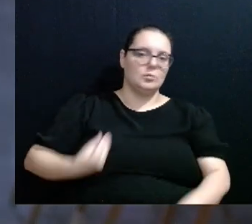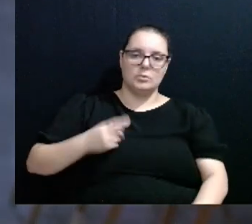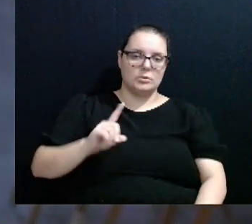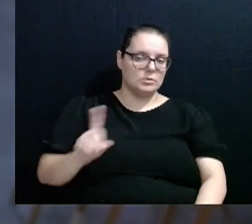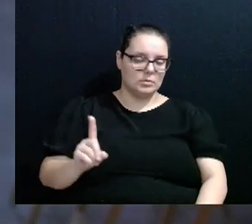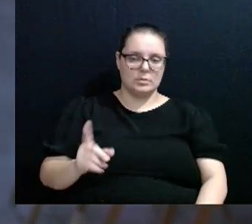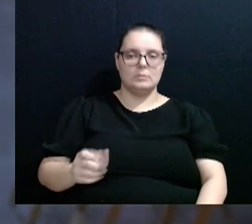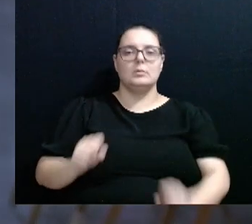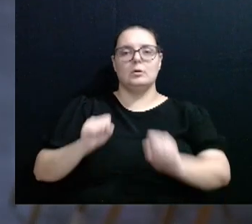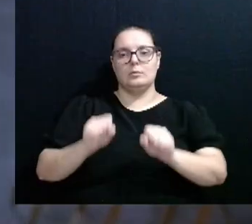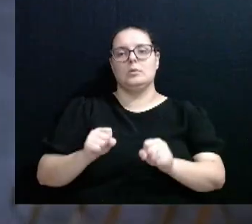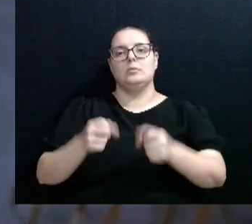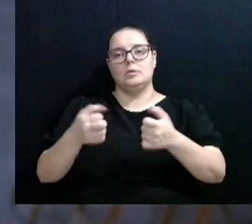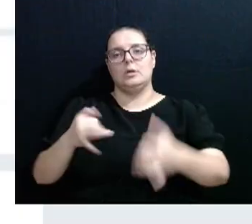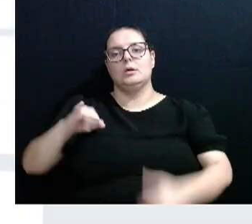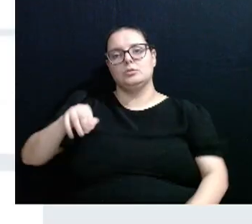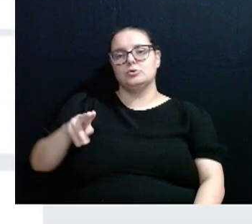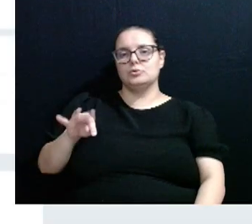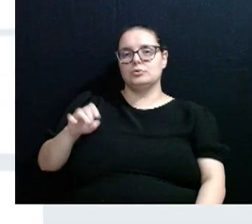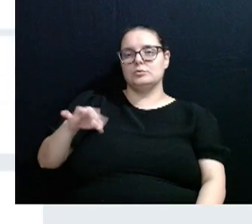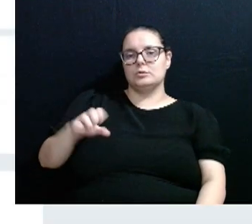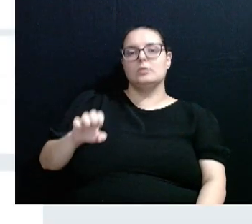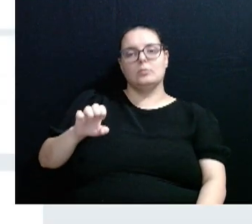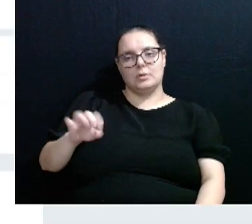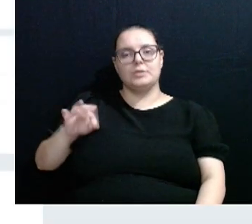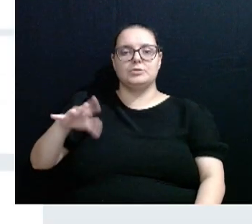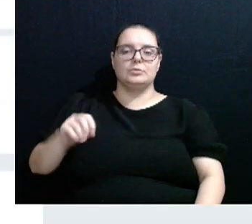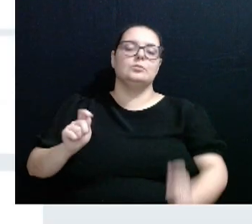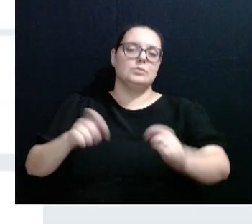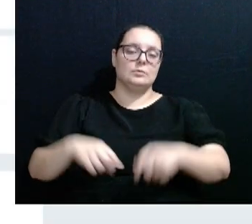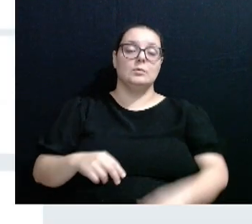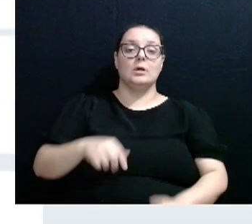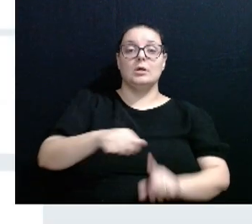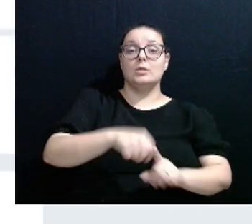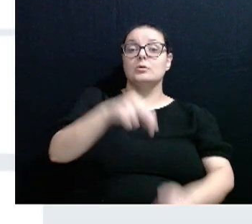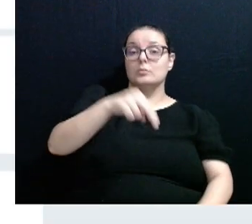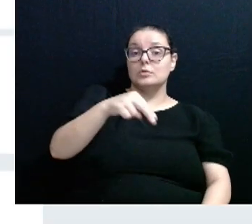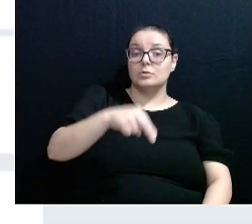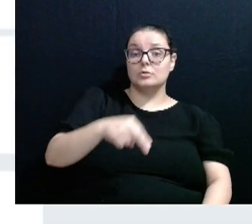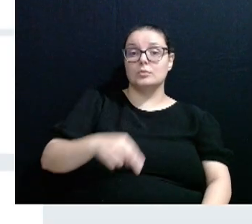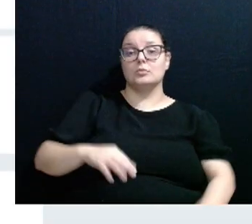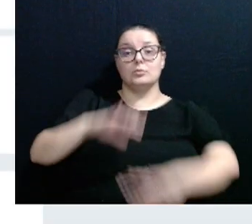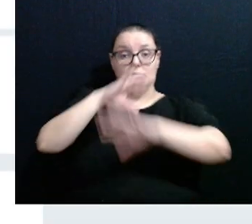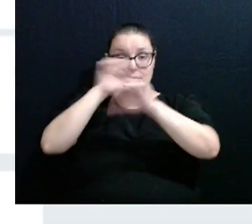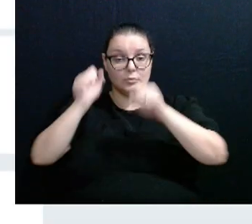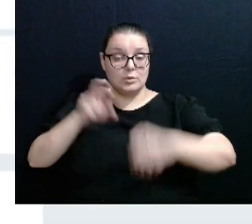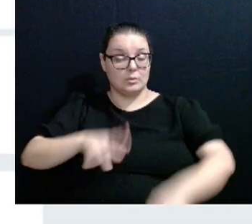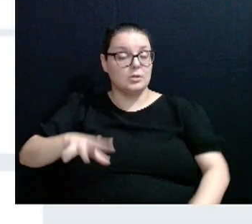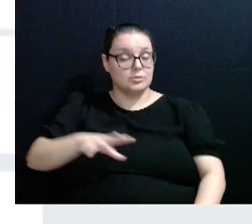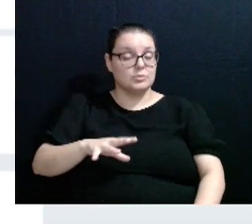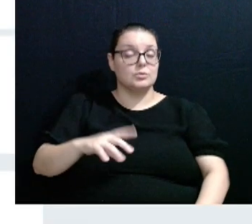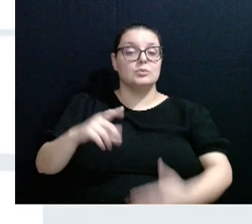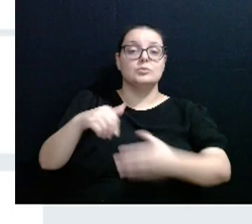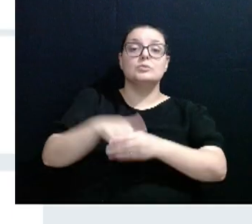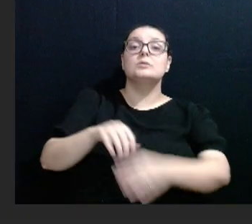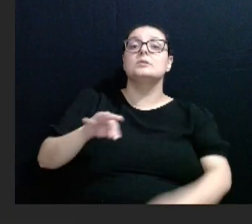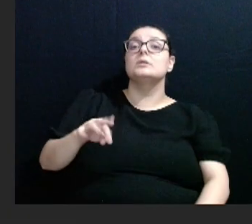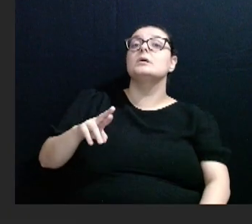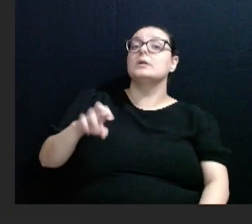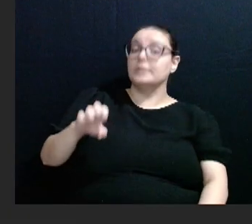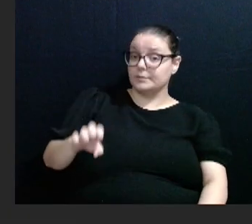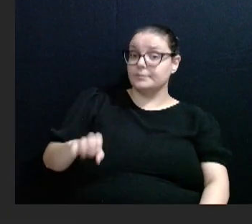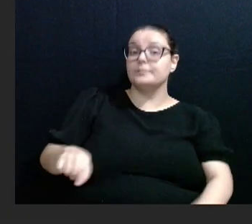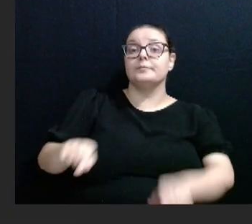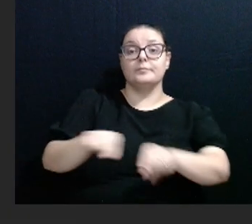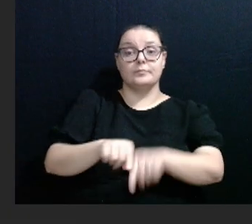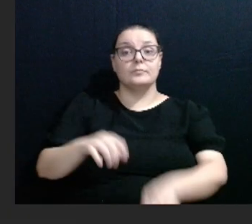fazer a justificativa. Pelo e-título é possível. Em novembro, o Tribunal Regional Eleitoral de São Paulo, TRE, também lançou o